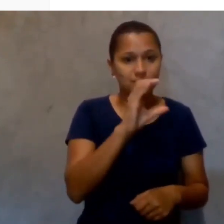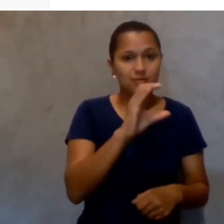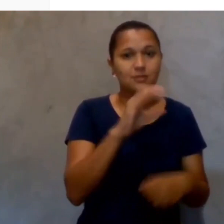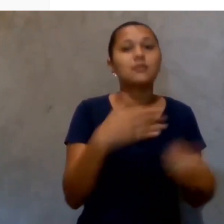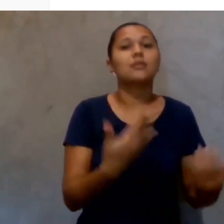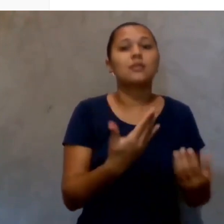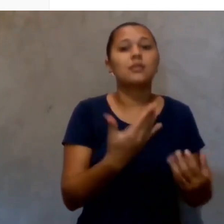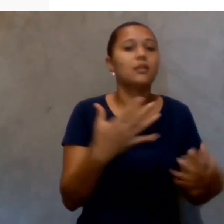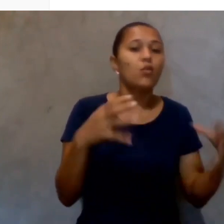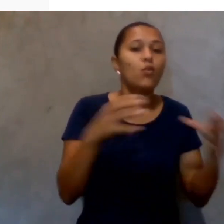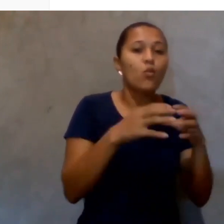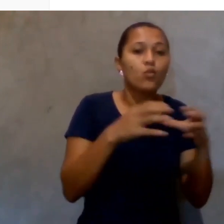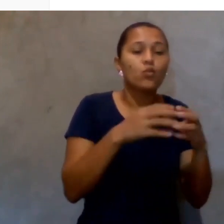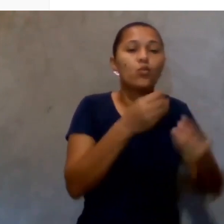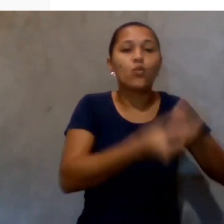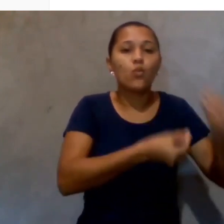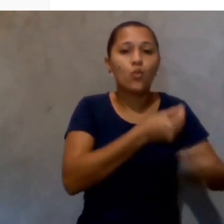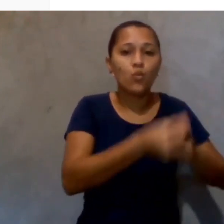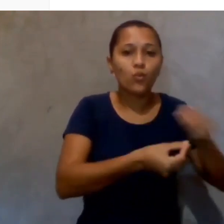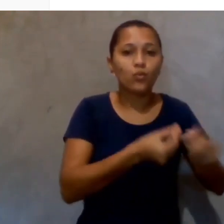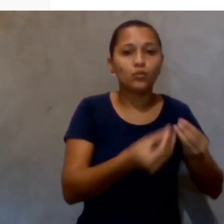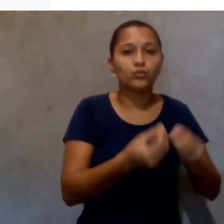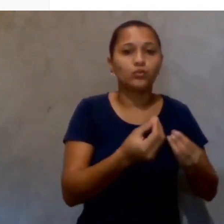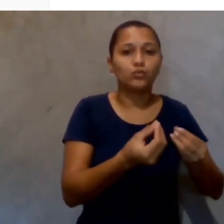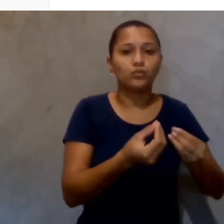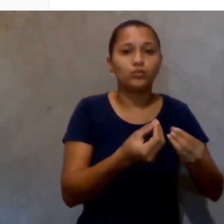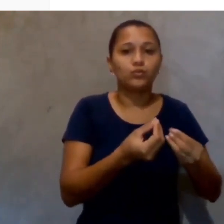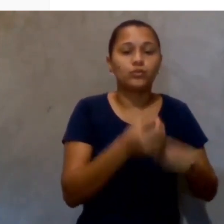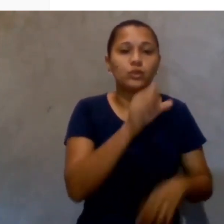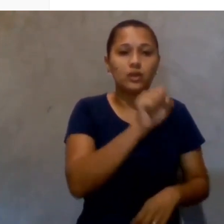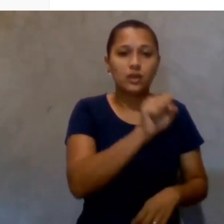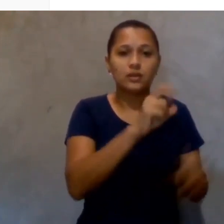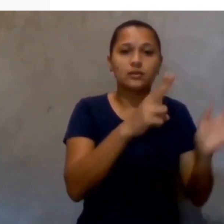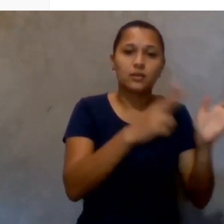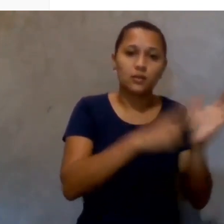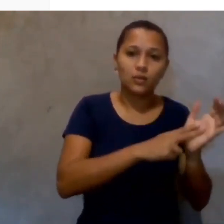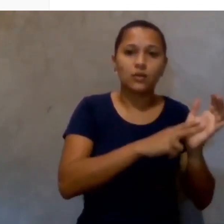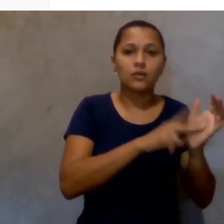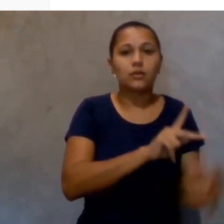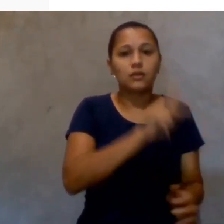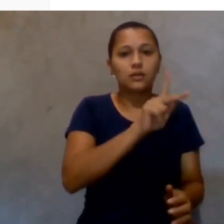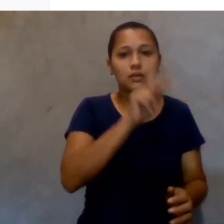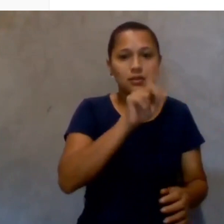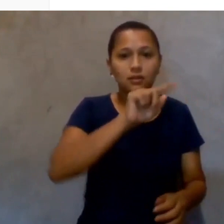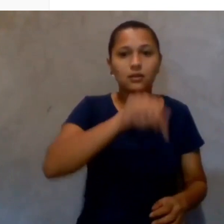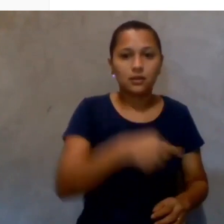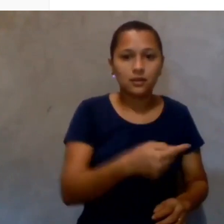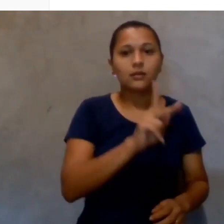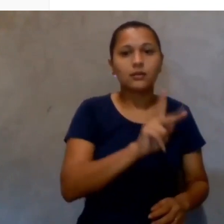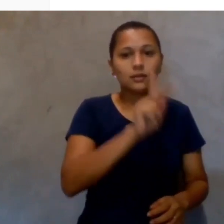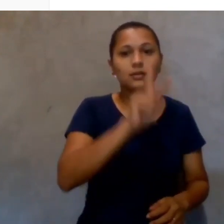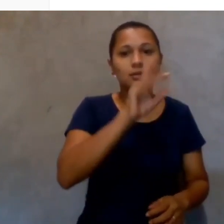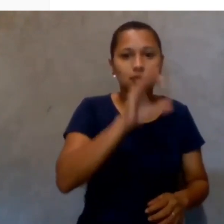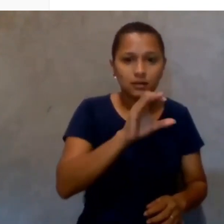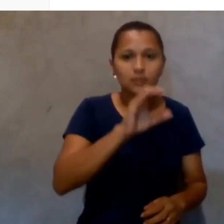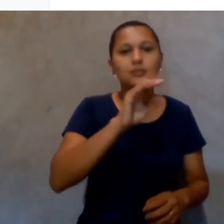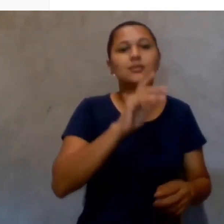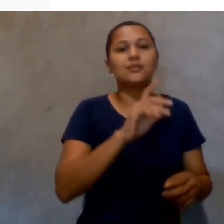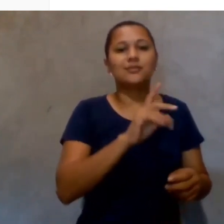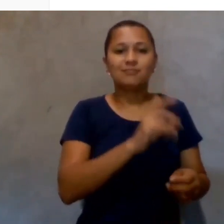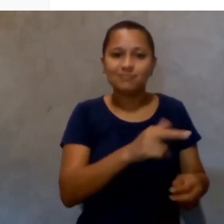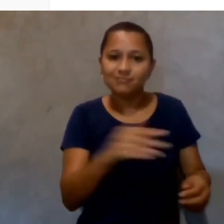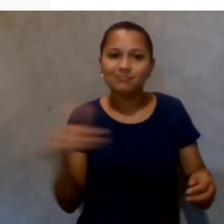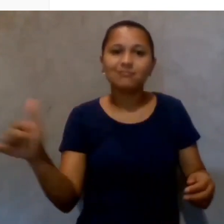cara. Então esse é um resultado possível. Então dessa forma podemos encontrar todos os resultados possíveis. E